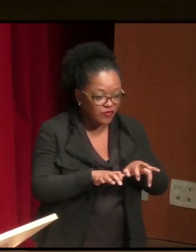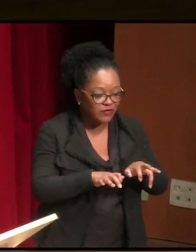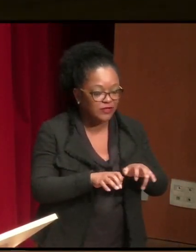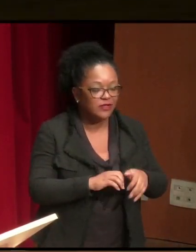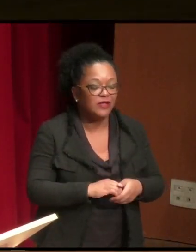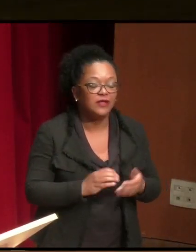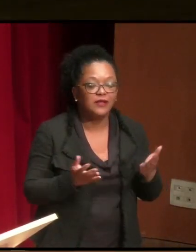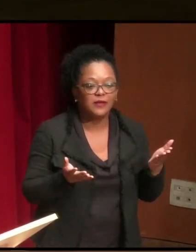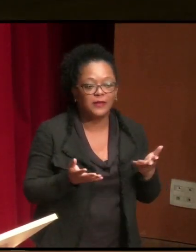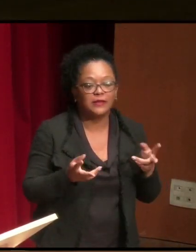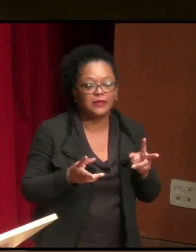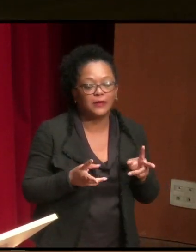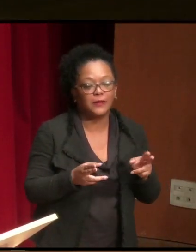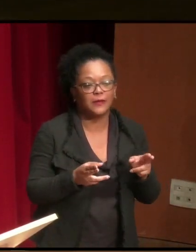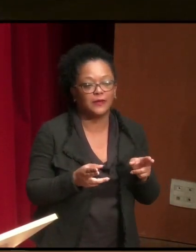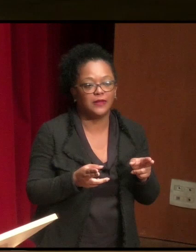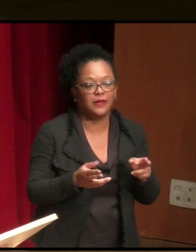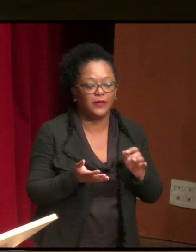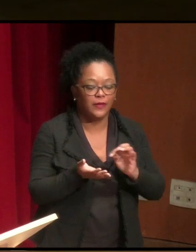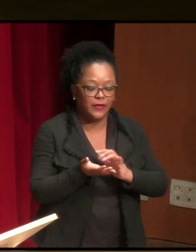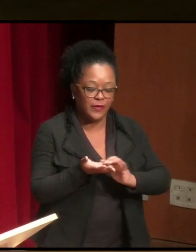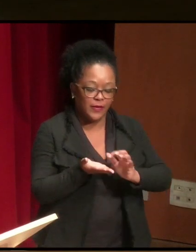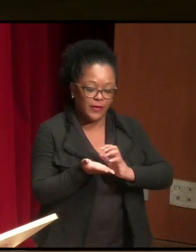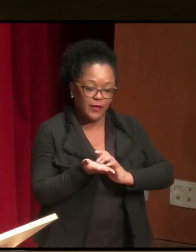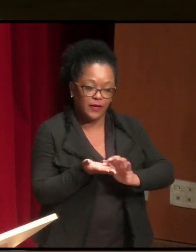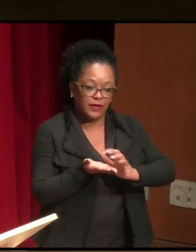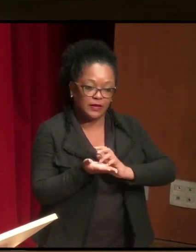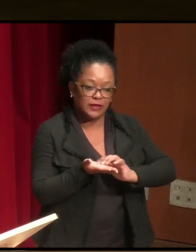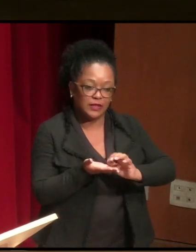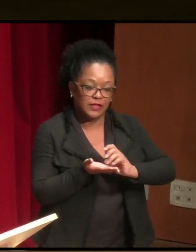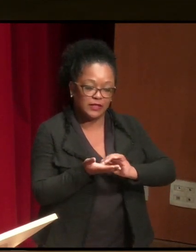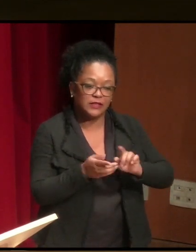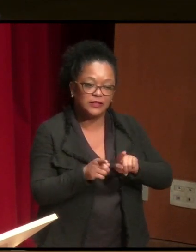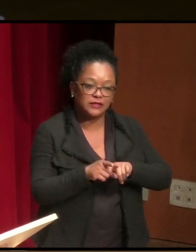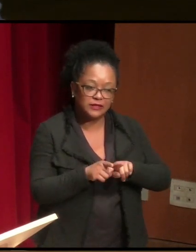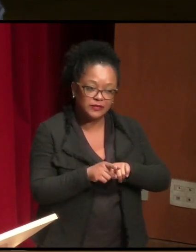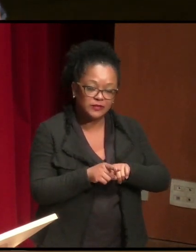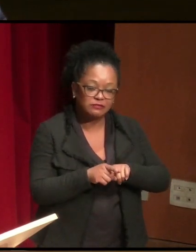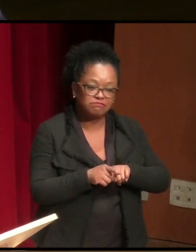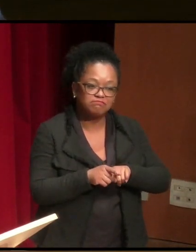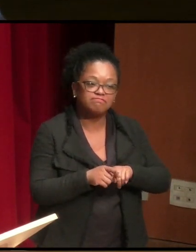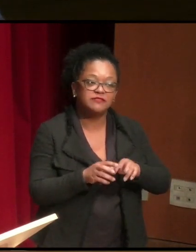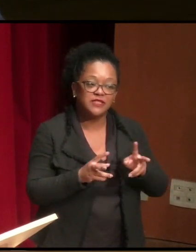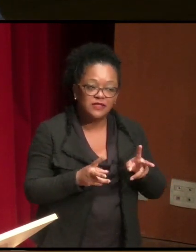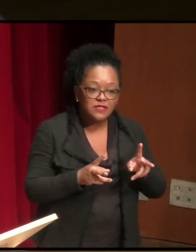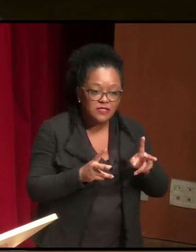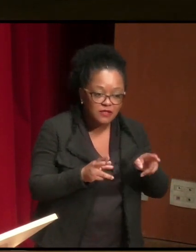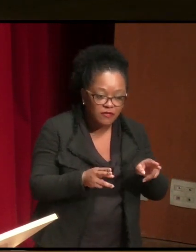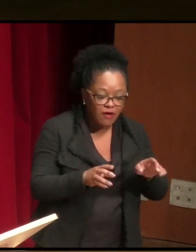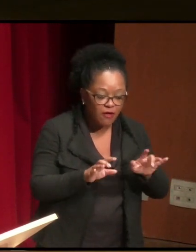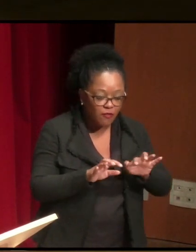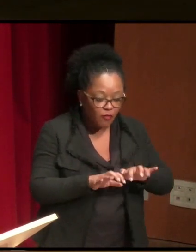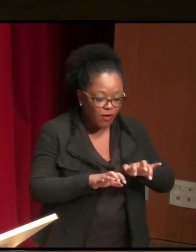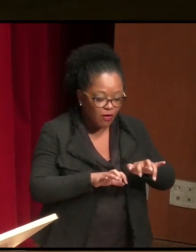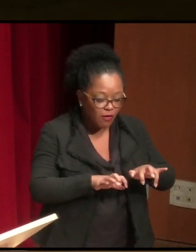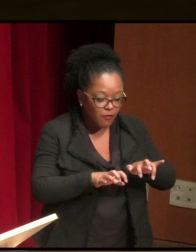Ferrari, a gente pode dizer então que o braille, ele é um código, como uma máquina de escrever,